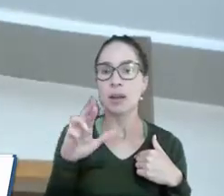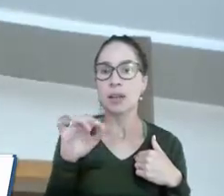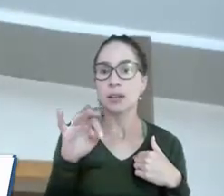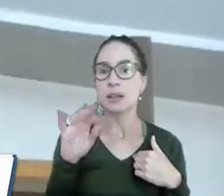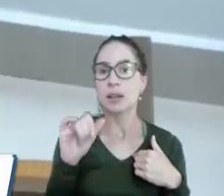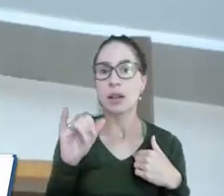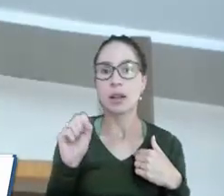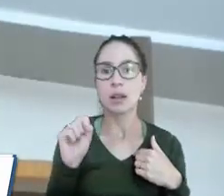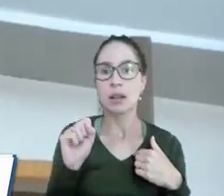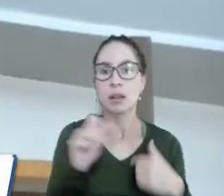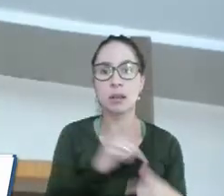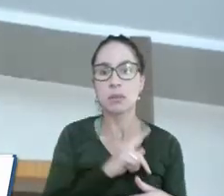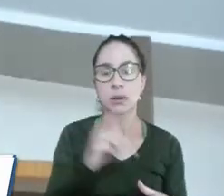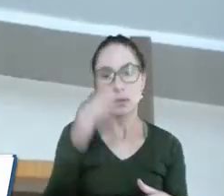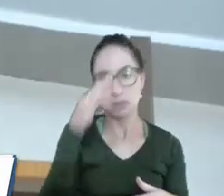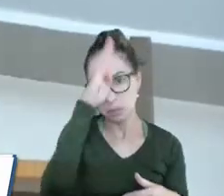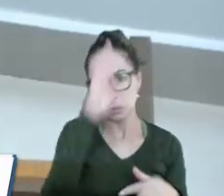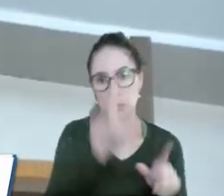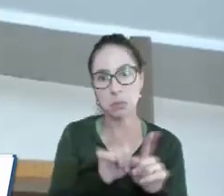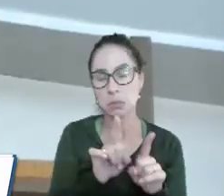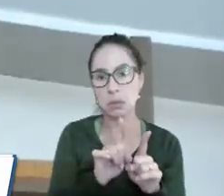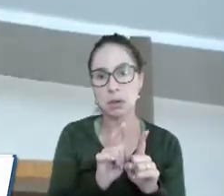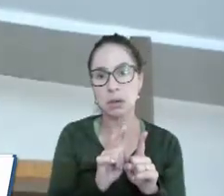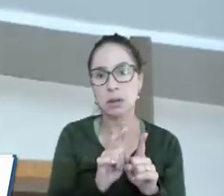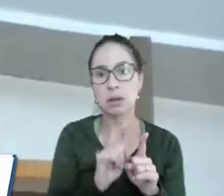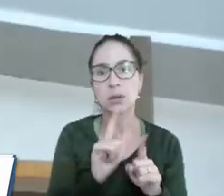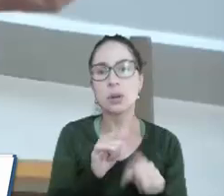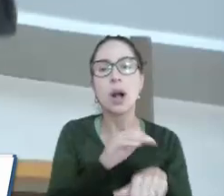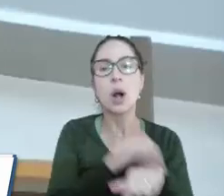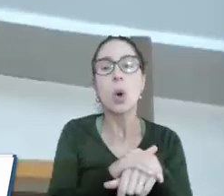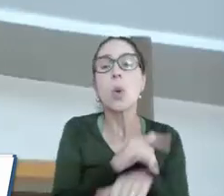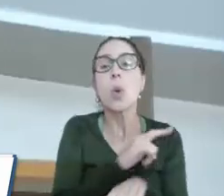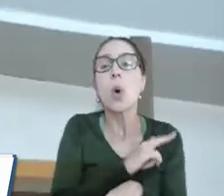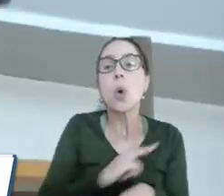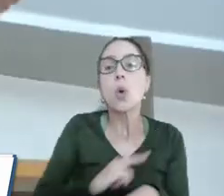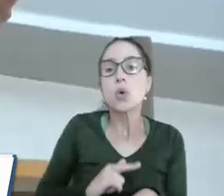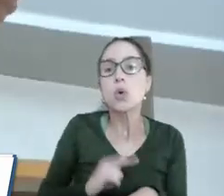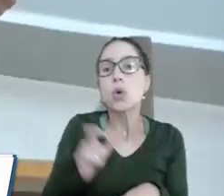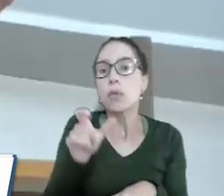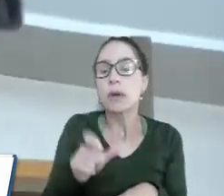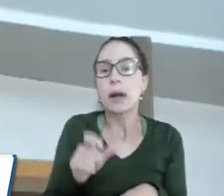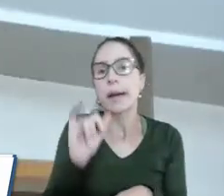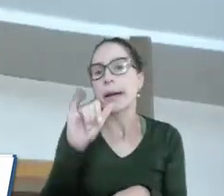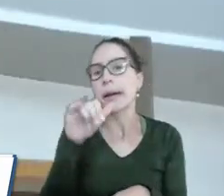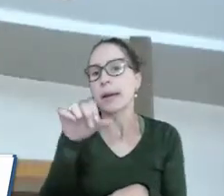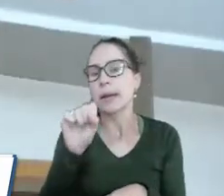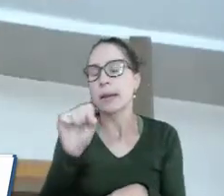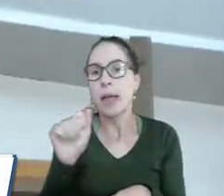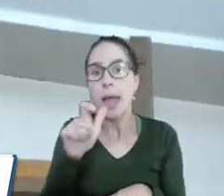o presidente era o Bolsonaro. Não é culpa do governo, não é culpa do INSS.